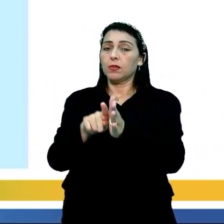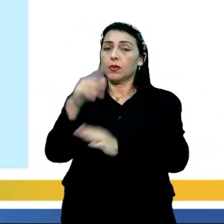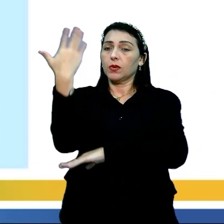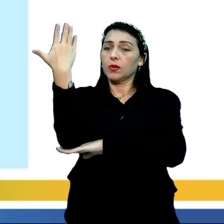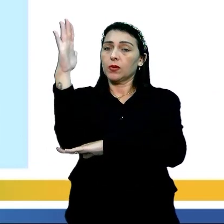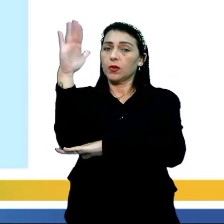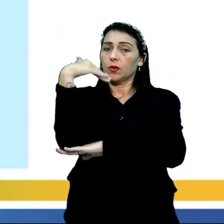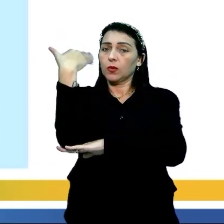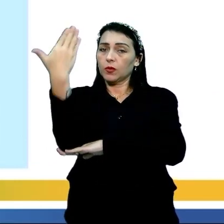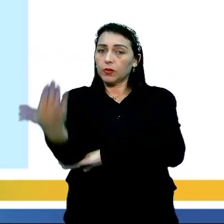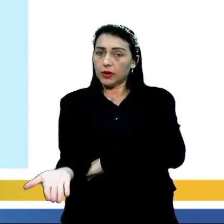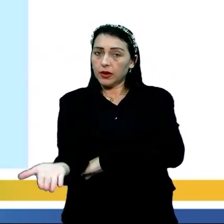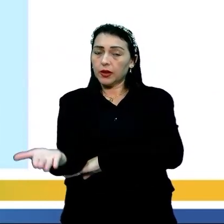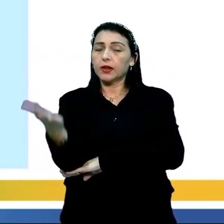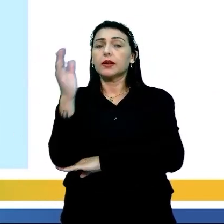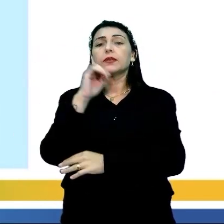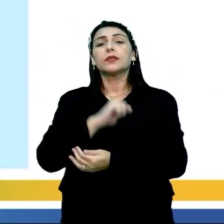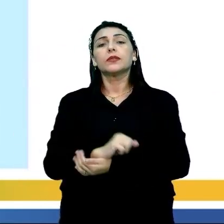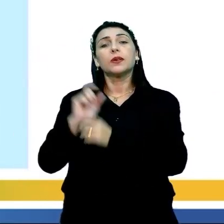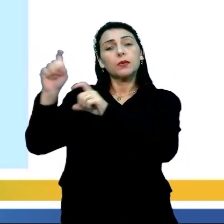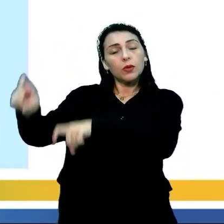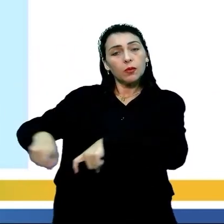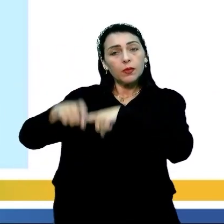a atividade aí madeireira,